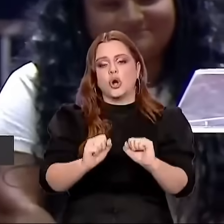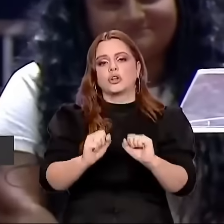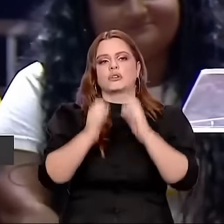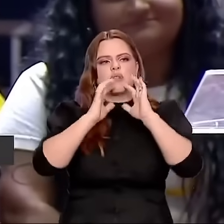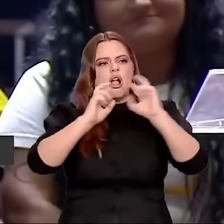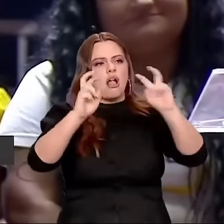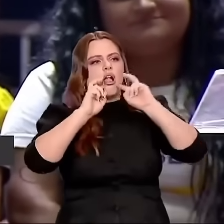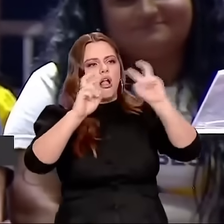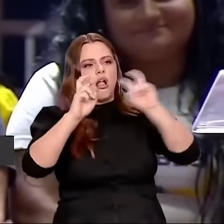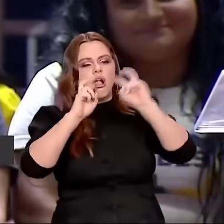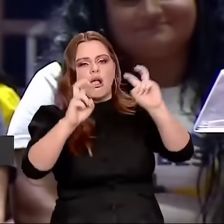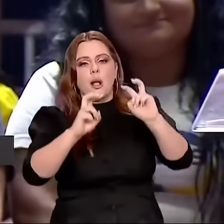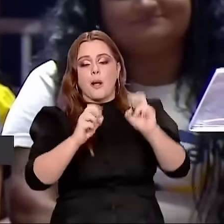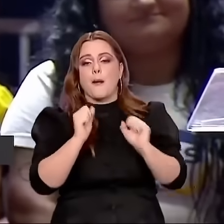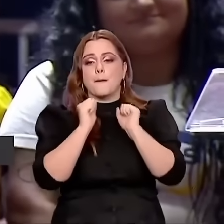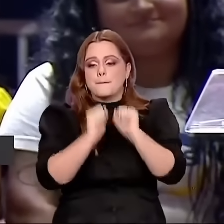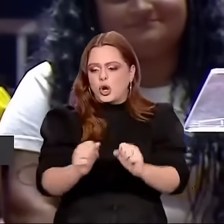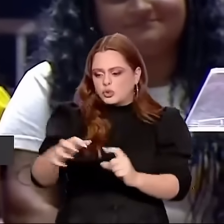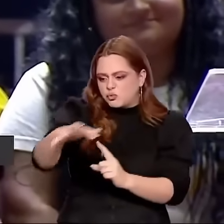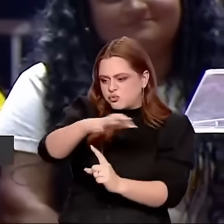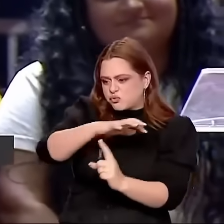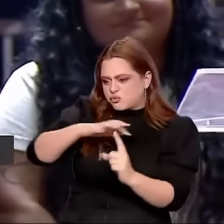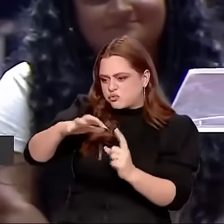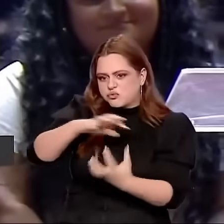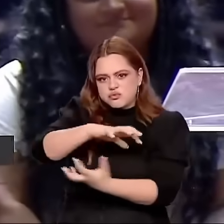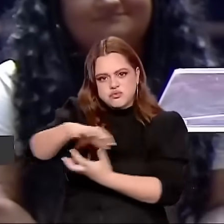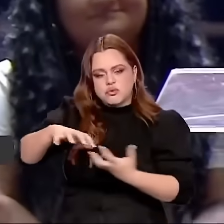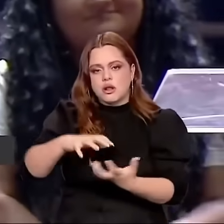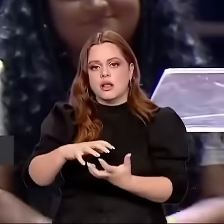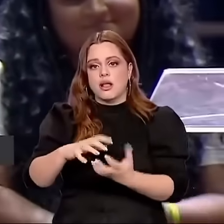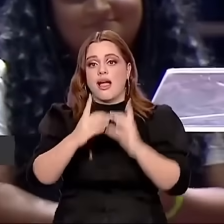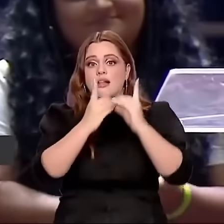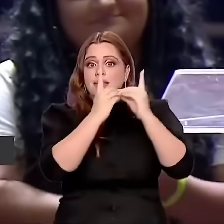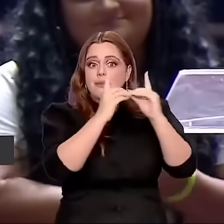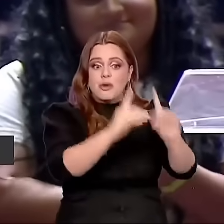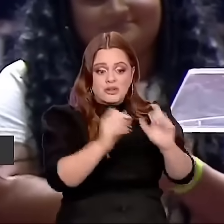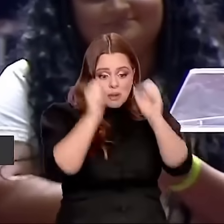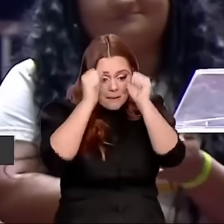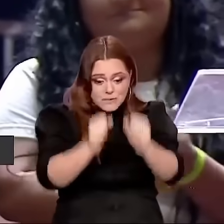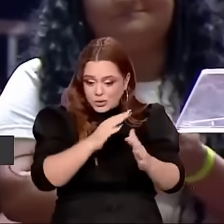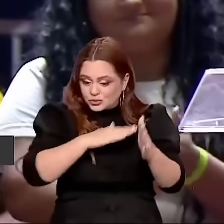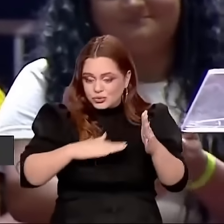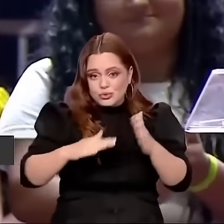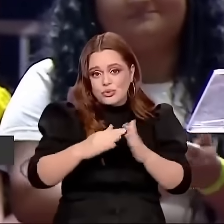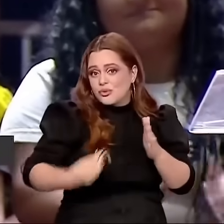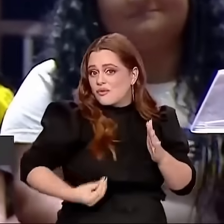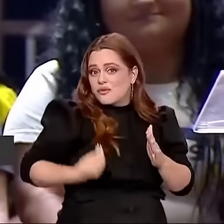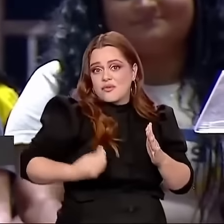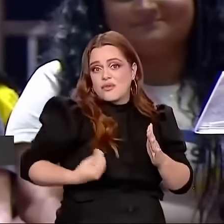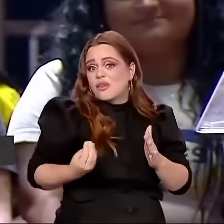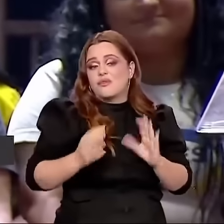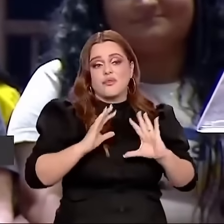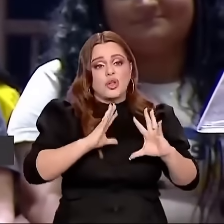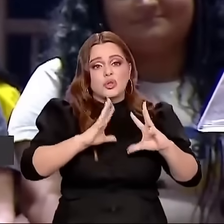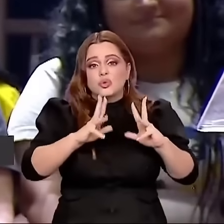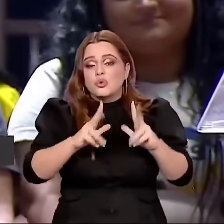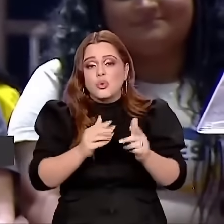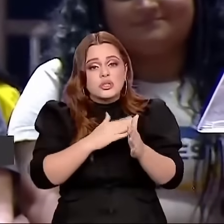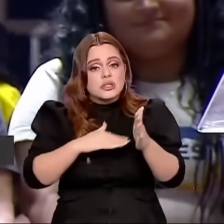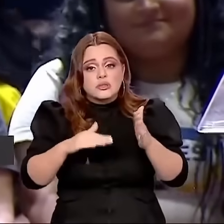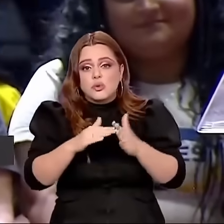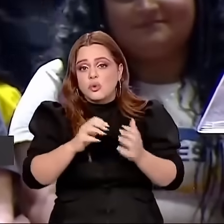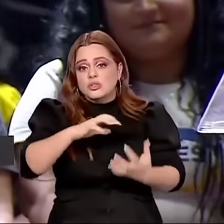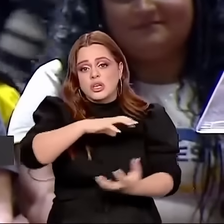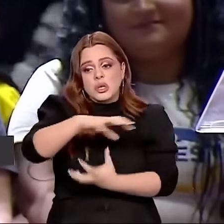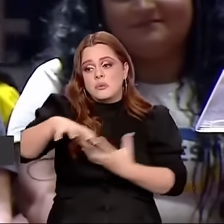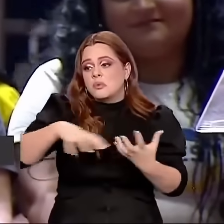que a gente pode contestar. É na democracia que a gente vive a plenitude da manifestação do